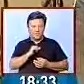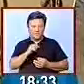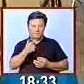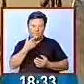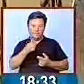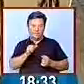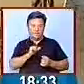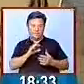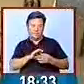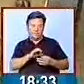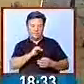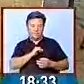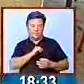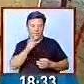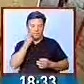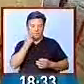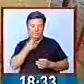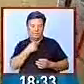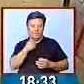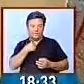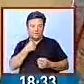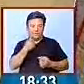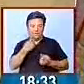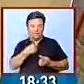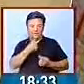a minha bebida preferida, que é o vinho.